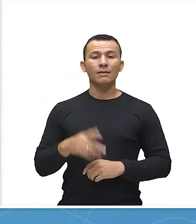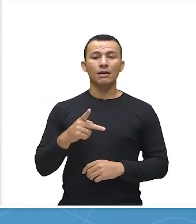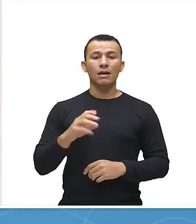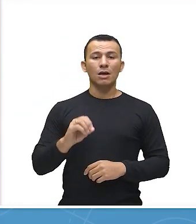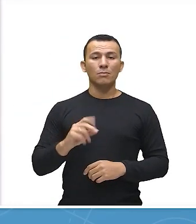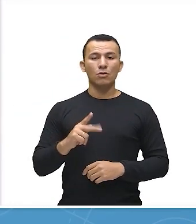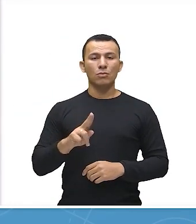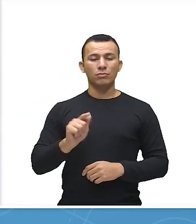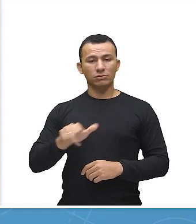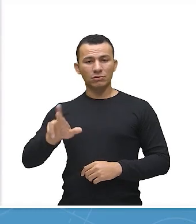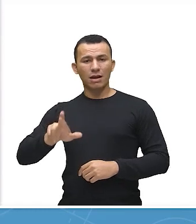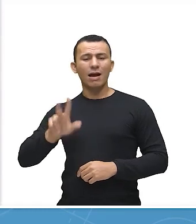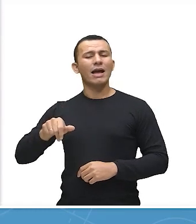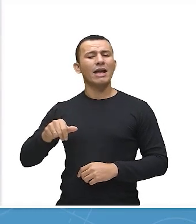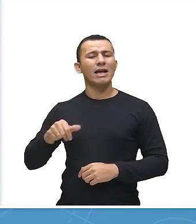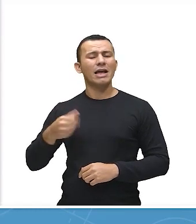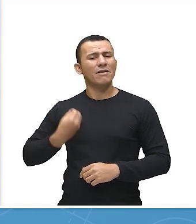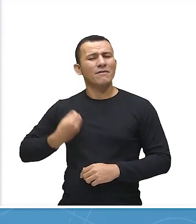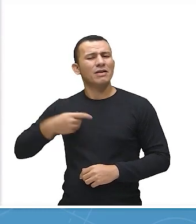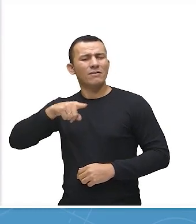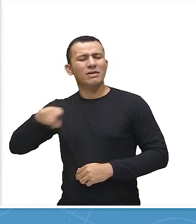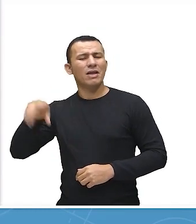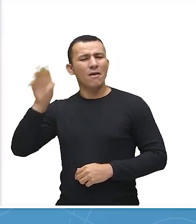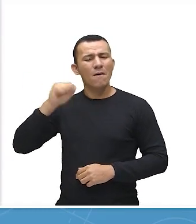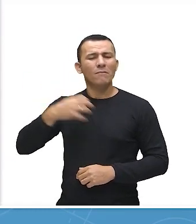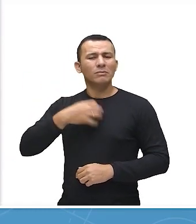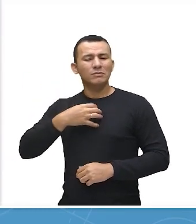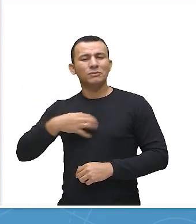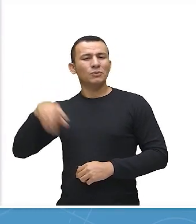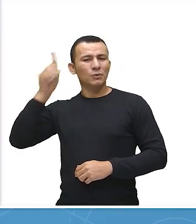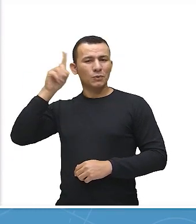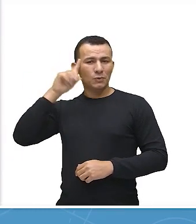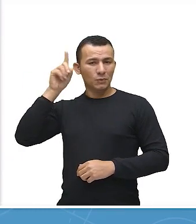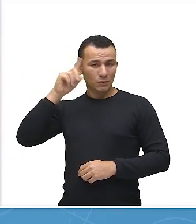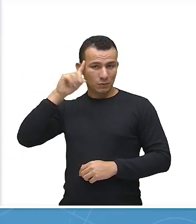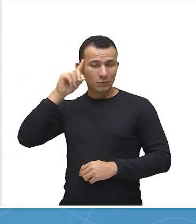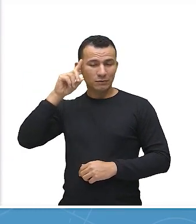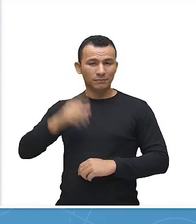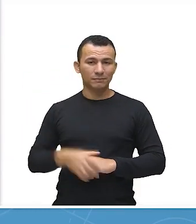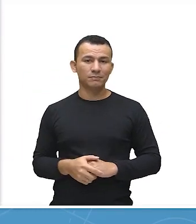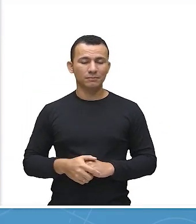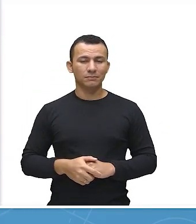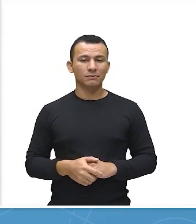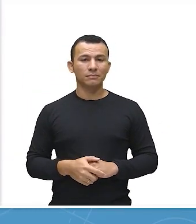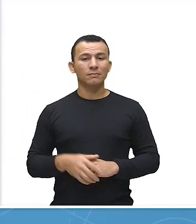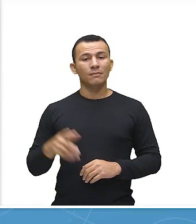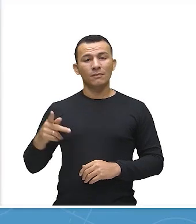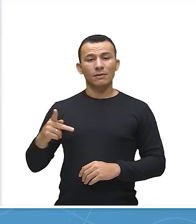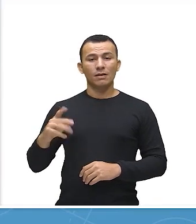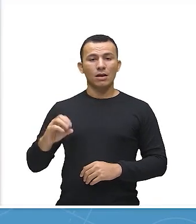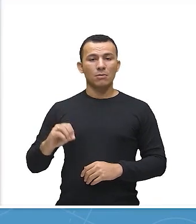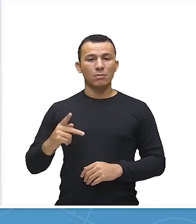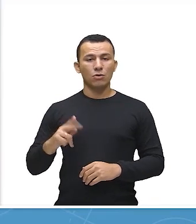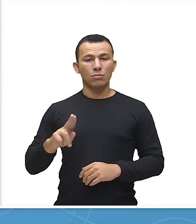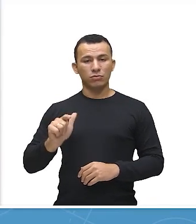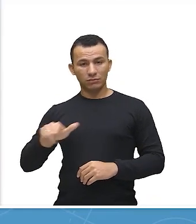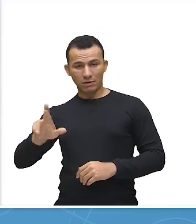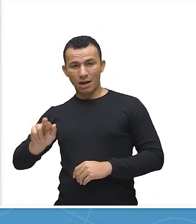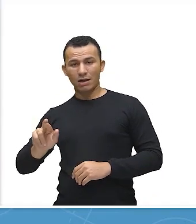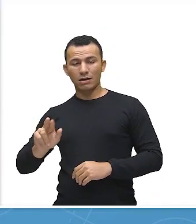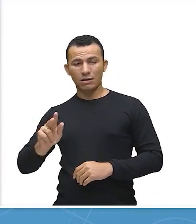em orquestras, em teatros, só que ela é uma música secular, porque ela não tem esse caráter religioso, ela não tem esse